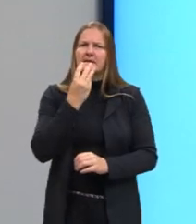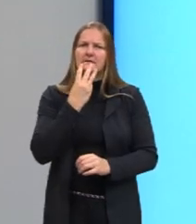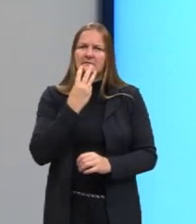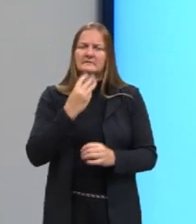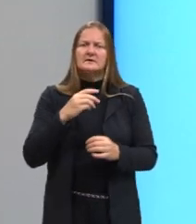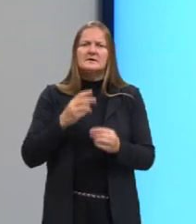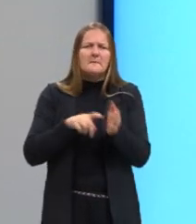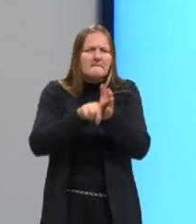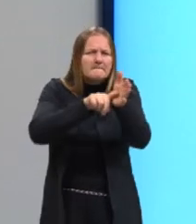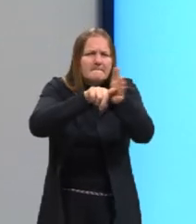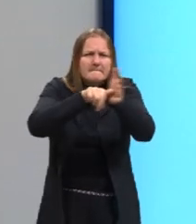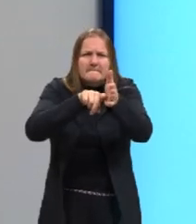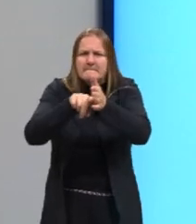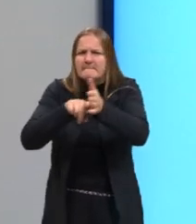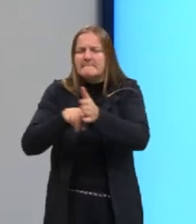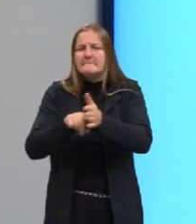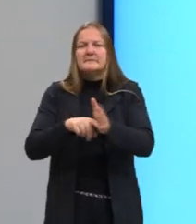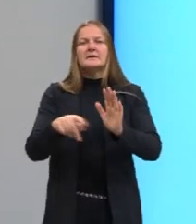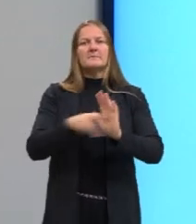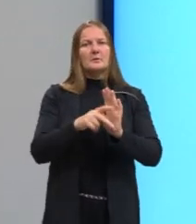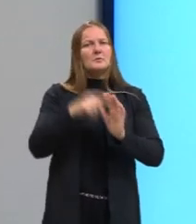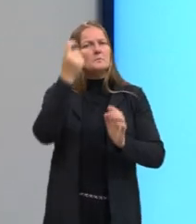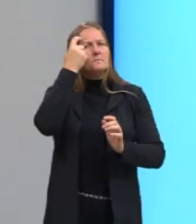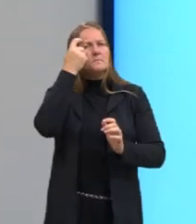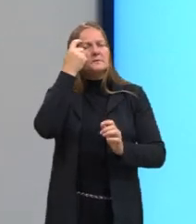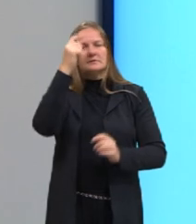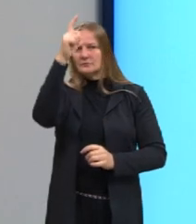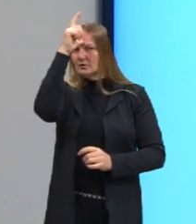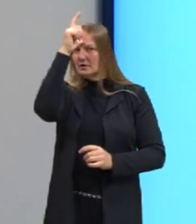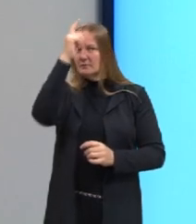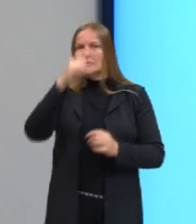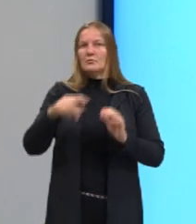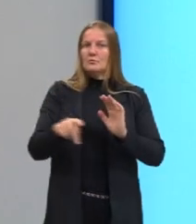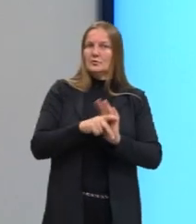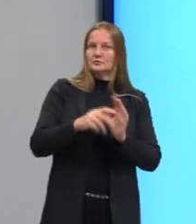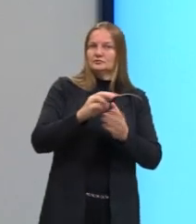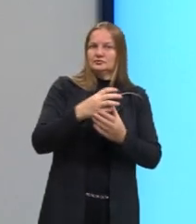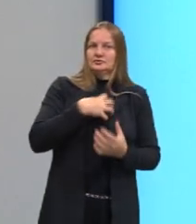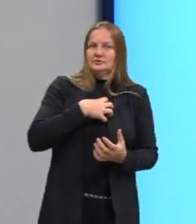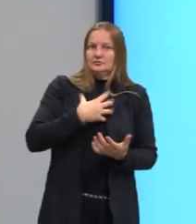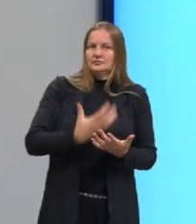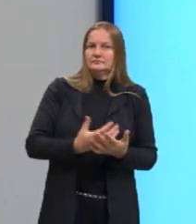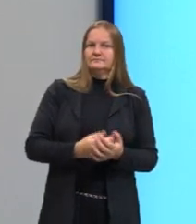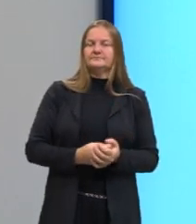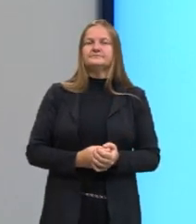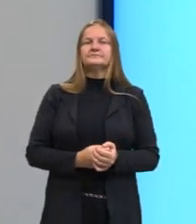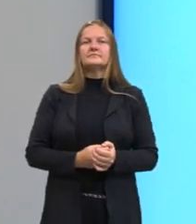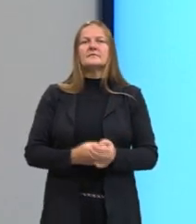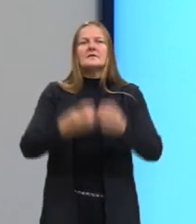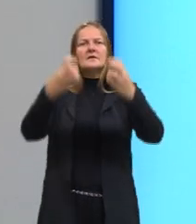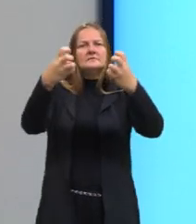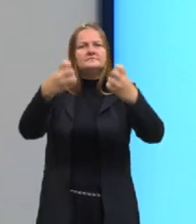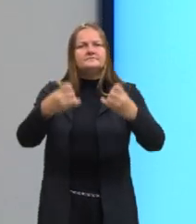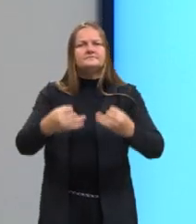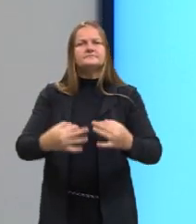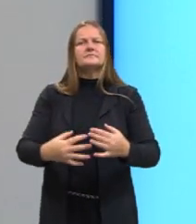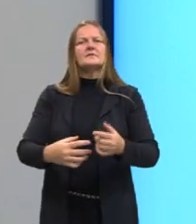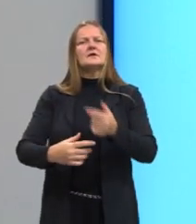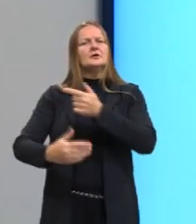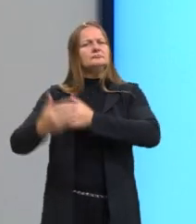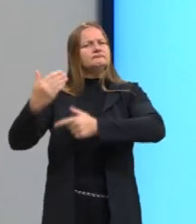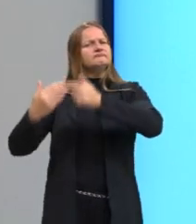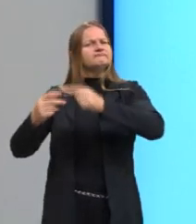centra a sua pesquisa no próprio pensamento alemão e como eu falei antes então ele tem uma herança